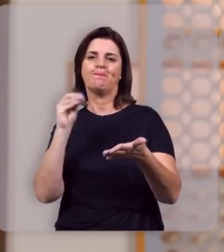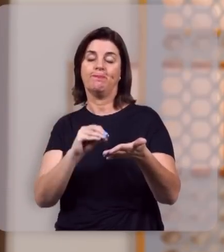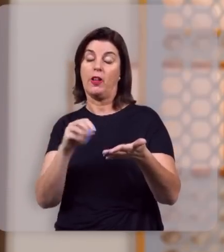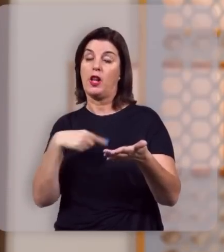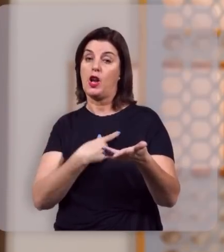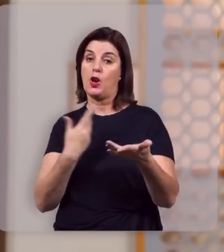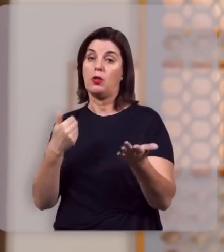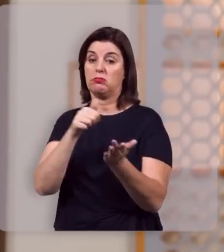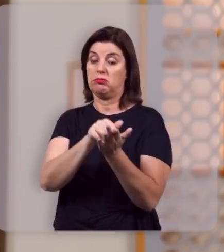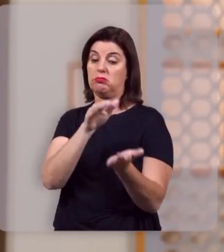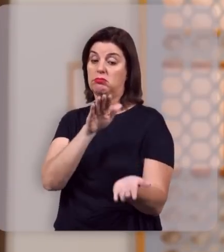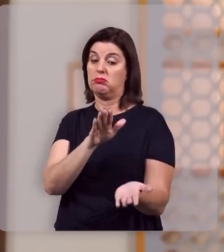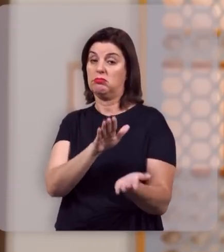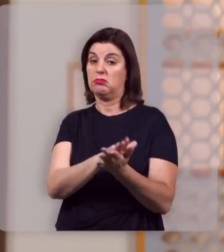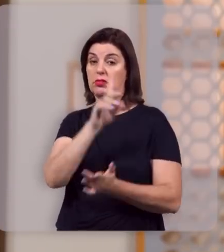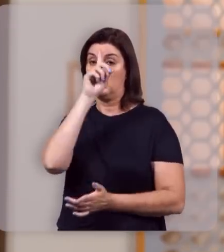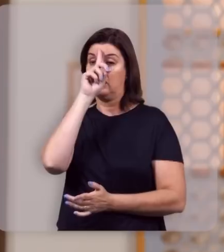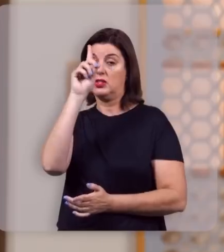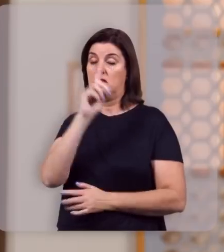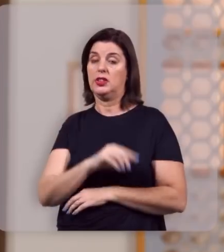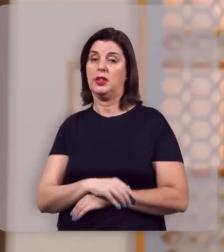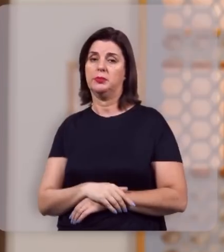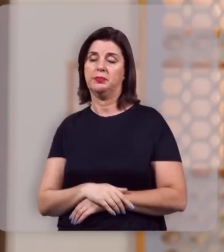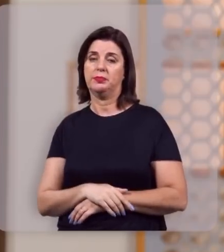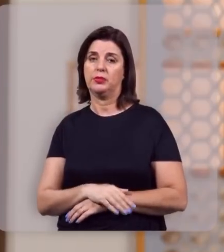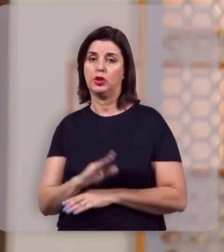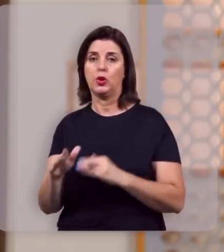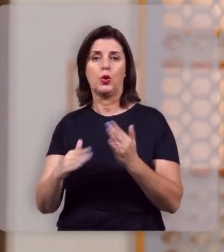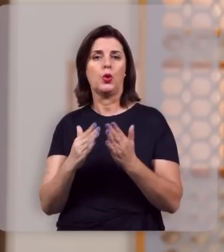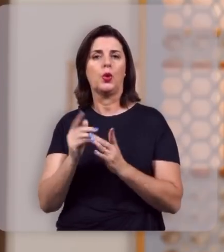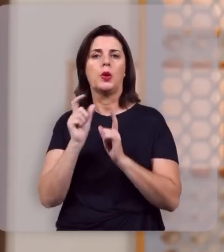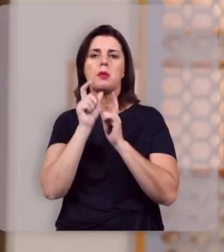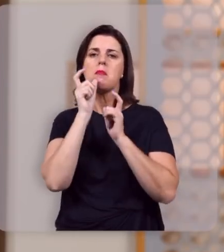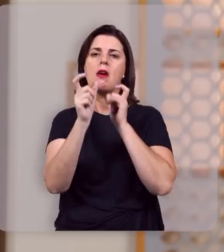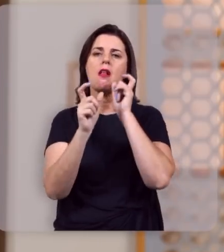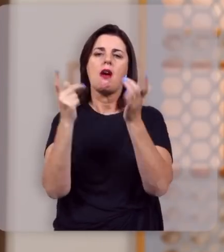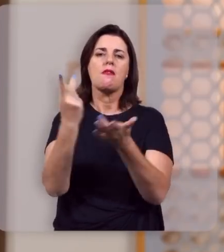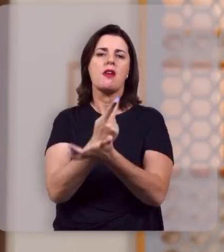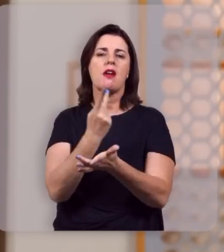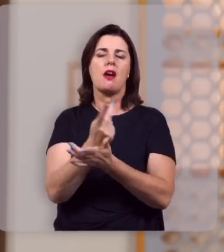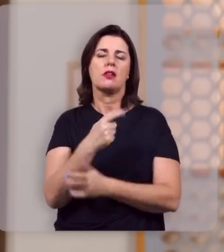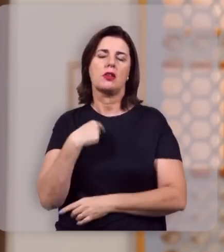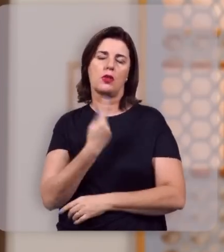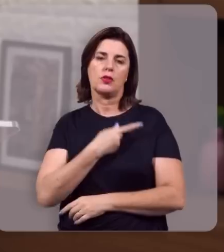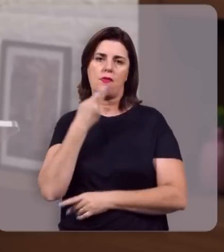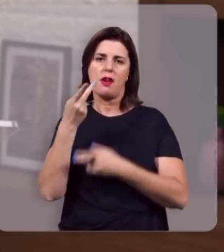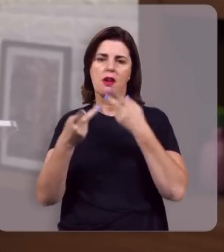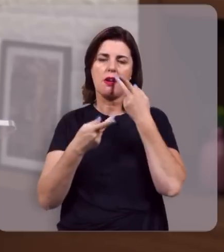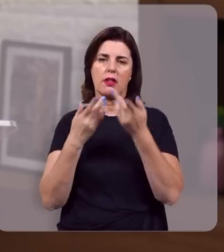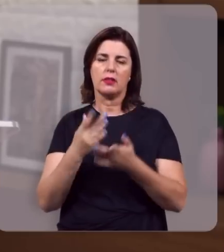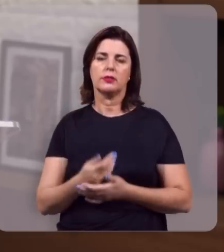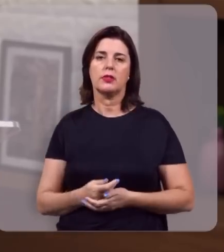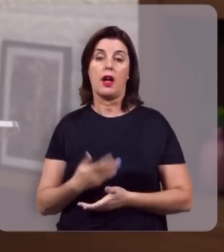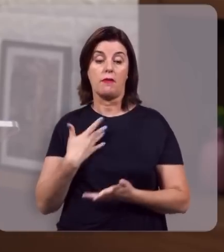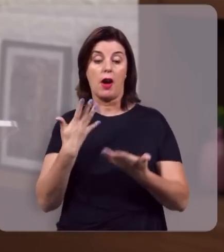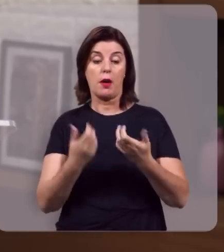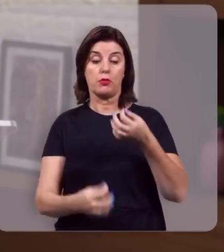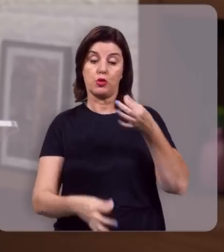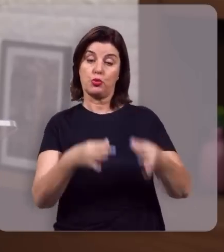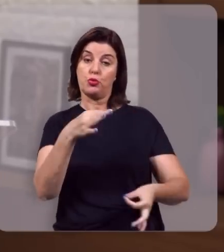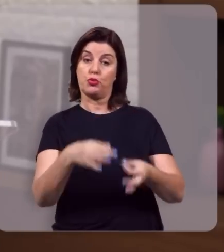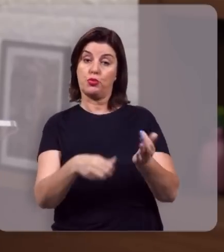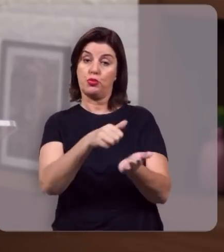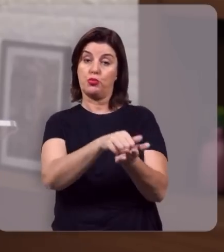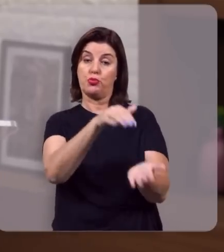dar conta no dia do juízo por todas as palavras frívolas que proferimos. Vamos ser julgados e,